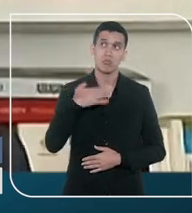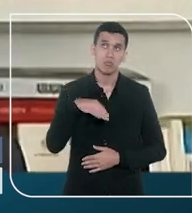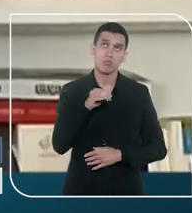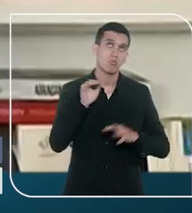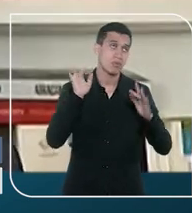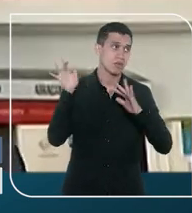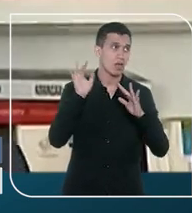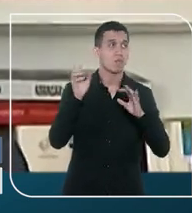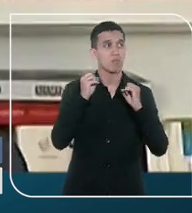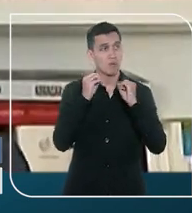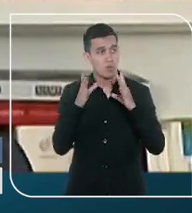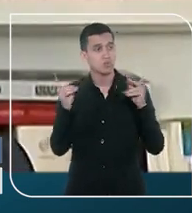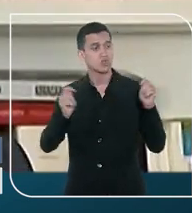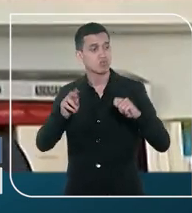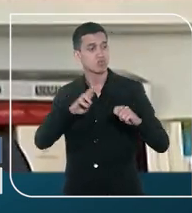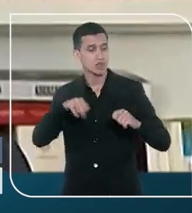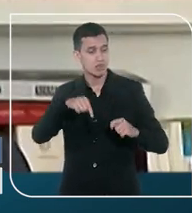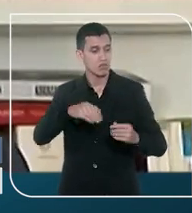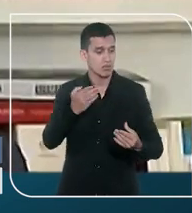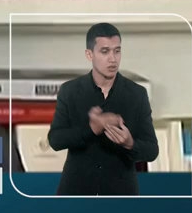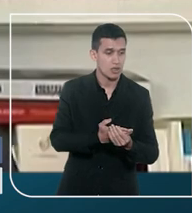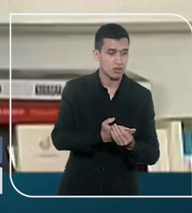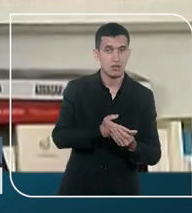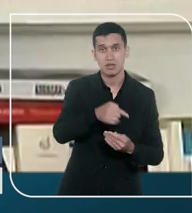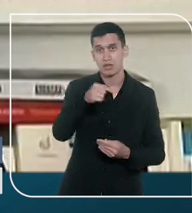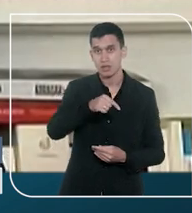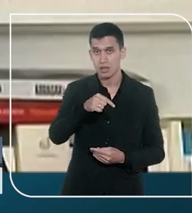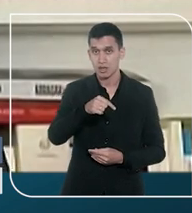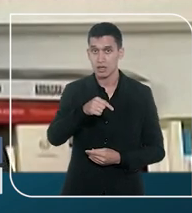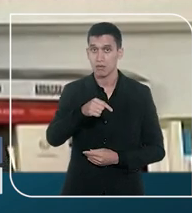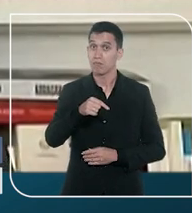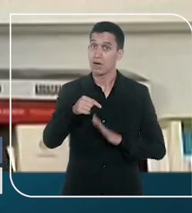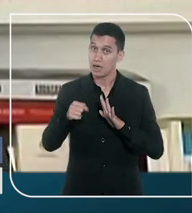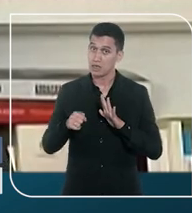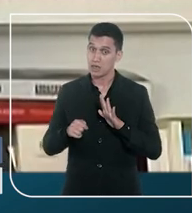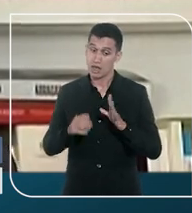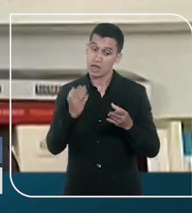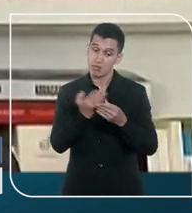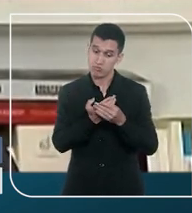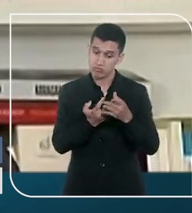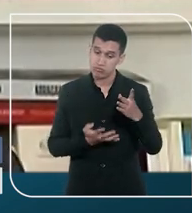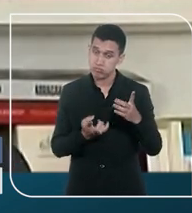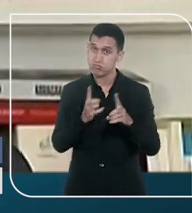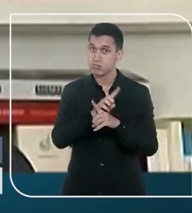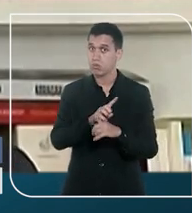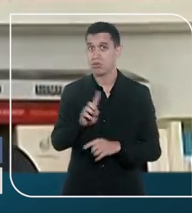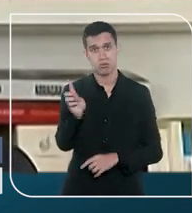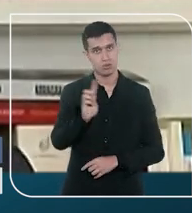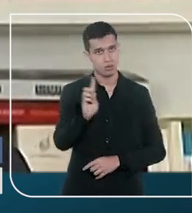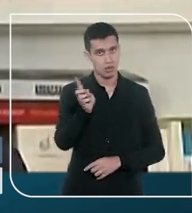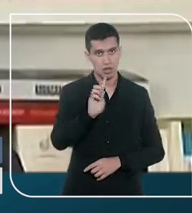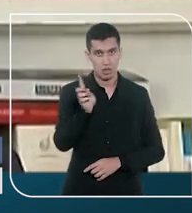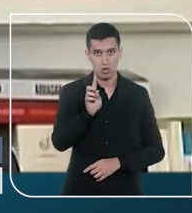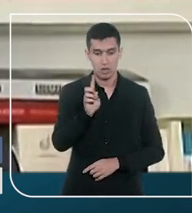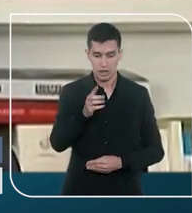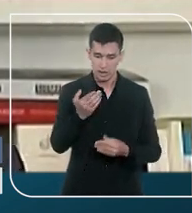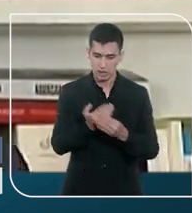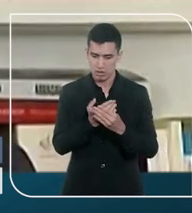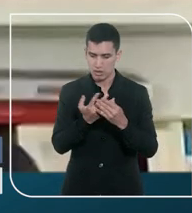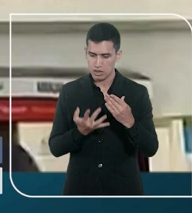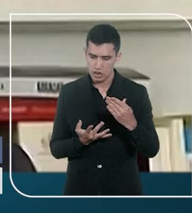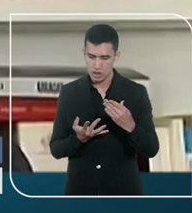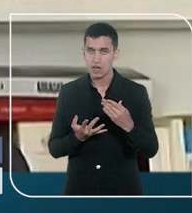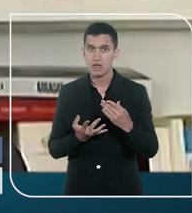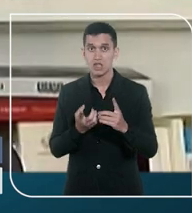para modificar o conteúdo decisório. Nos embargos de divergência, não. Nos embargos de divergência, a finalidade, né, por ser